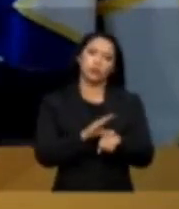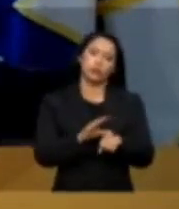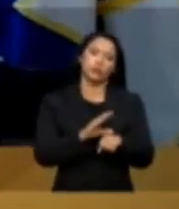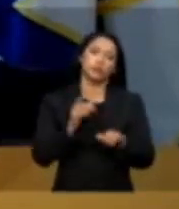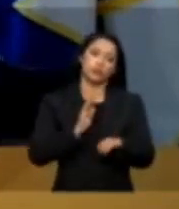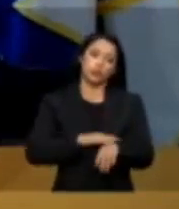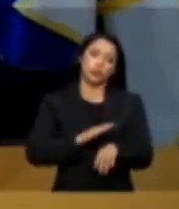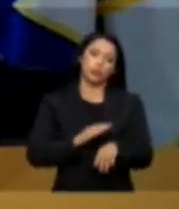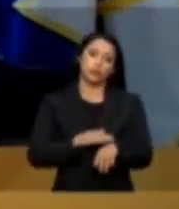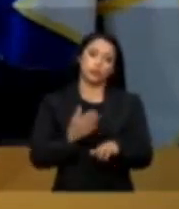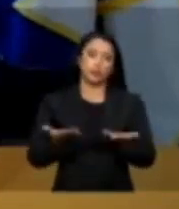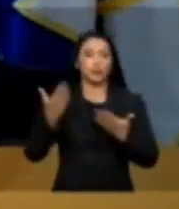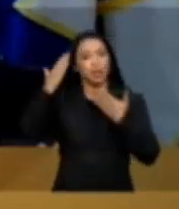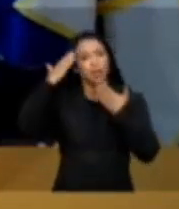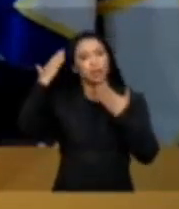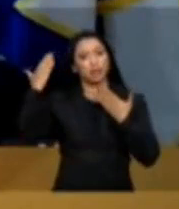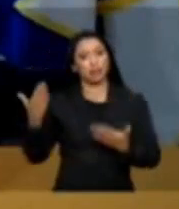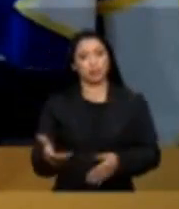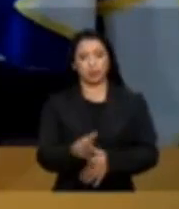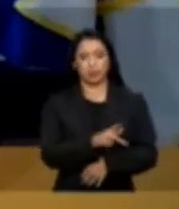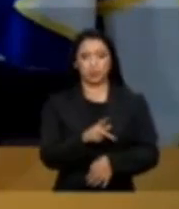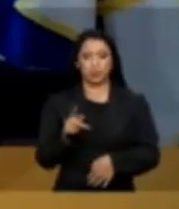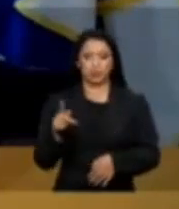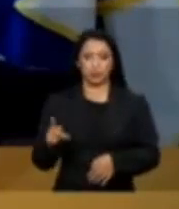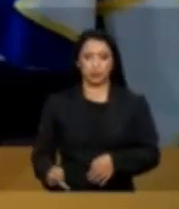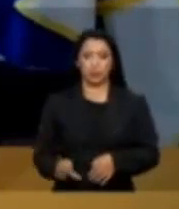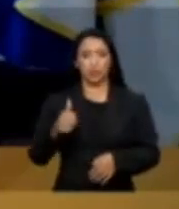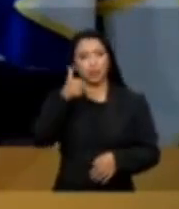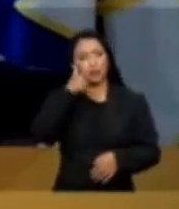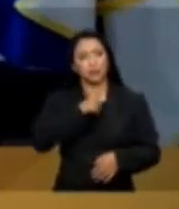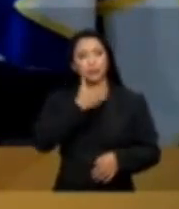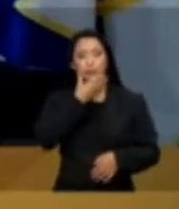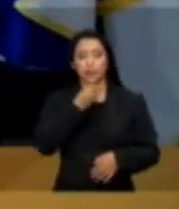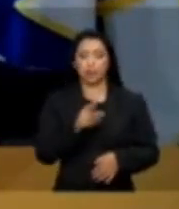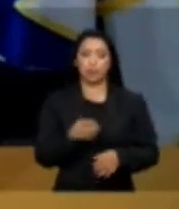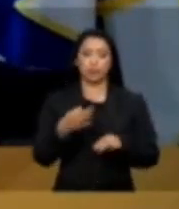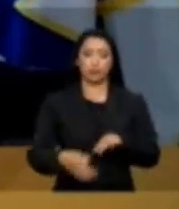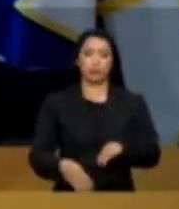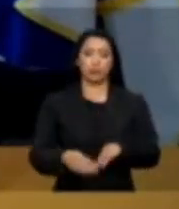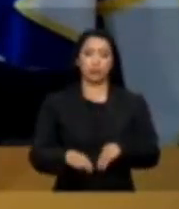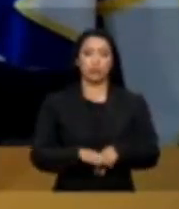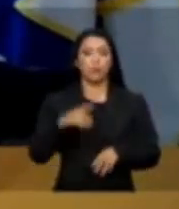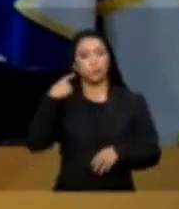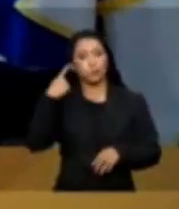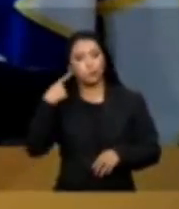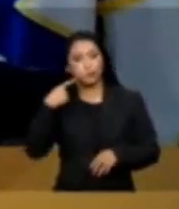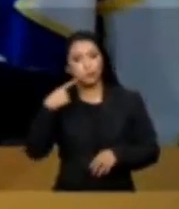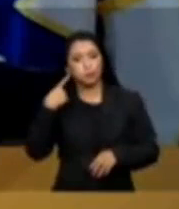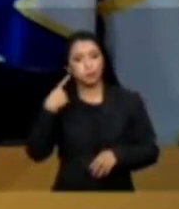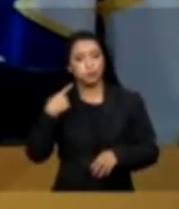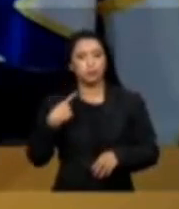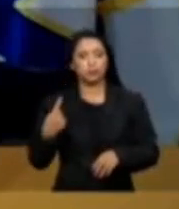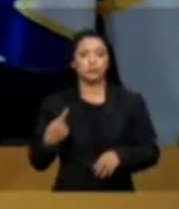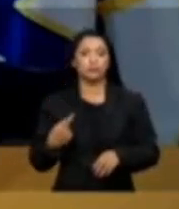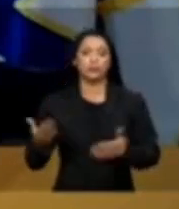seu tempo. Agradeço, senhor presidente, senhoras ministras, senhores ministros, senhores advogados, senhoras advogadas,